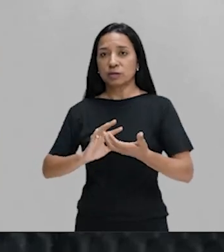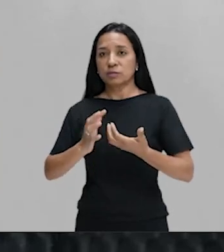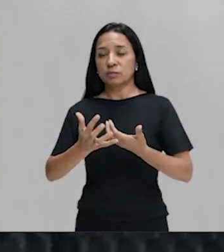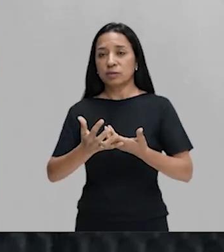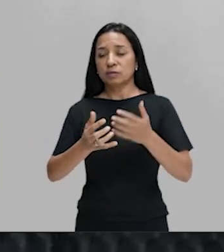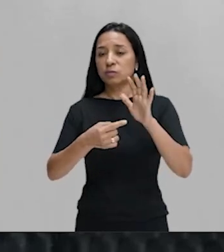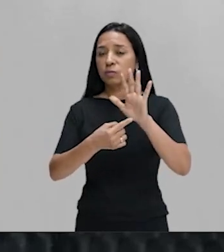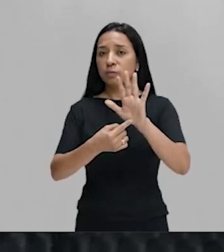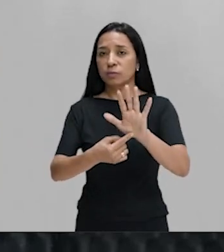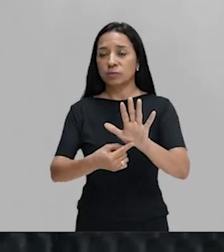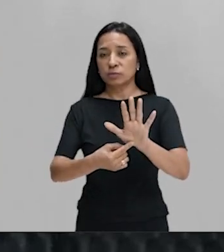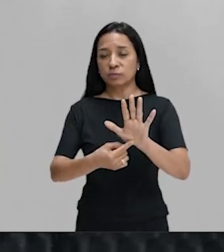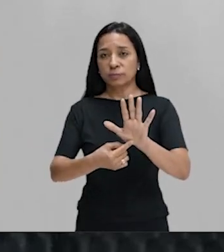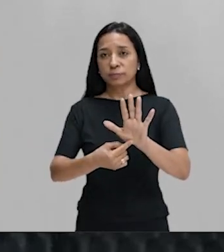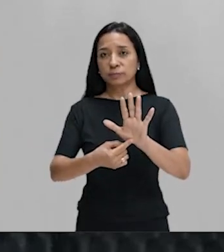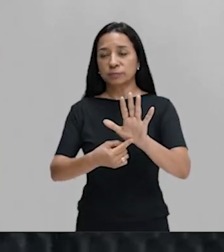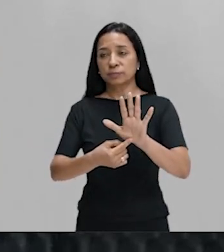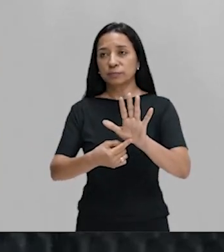iremos destacar